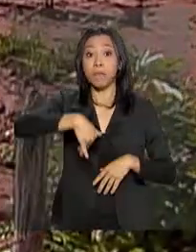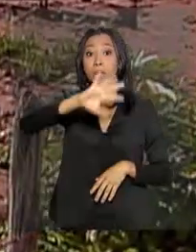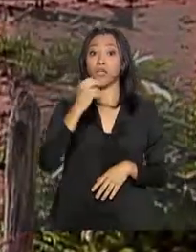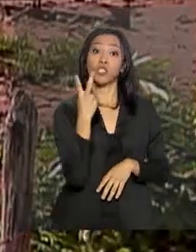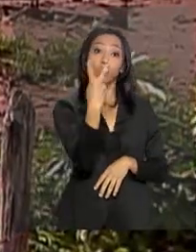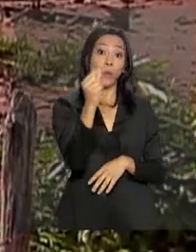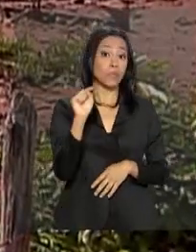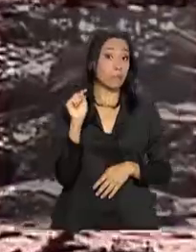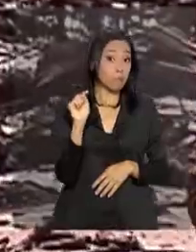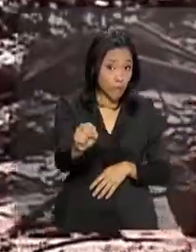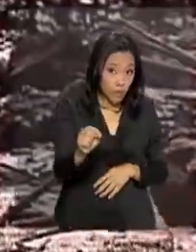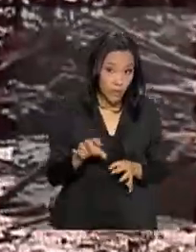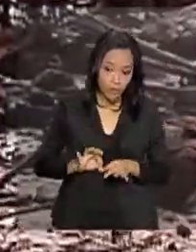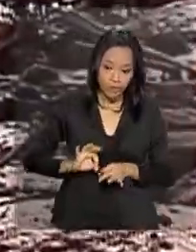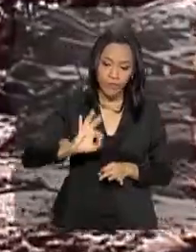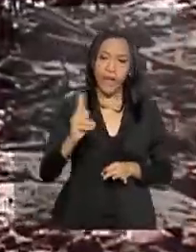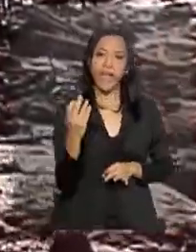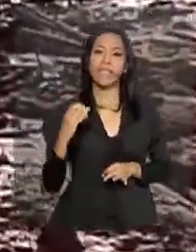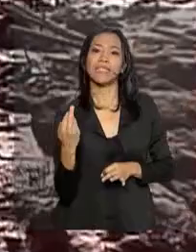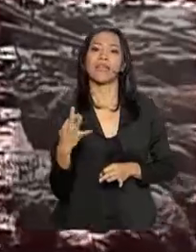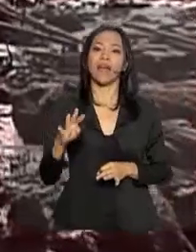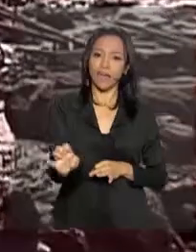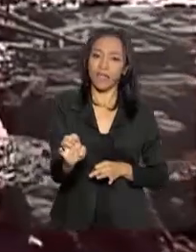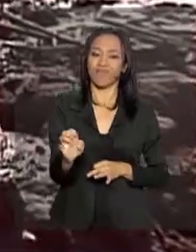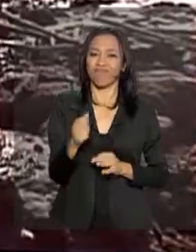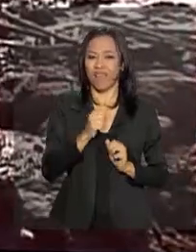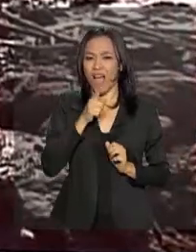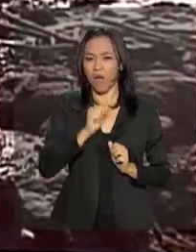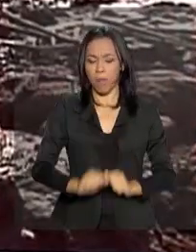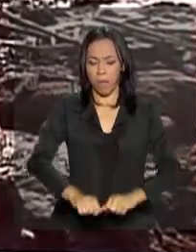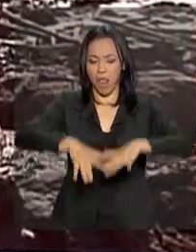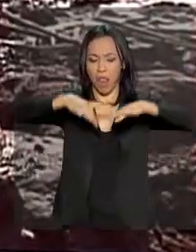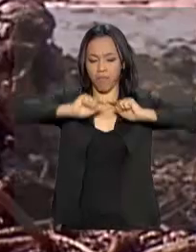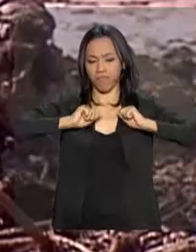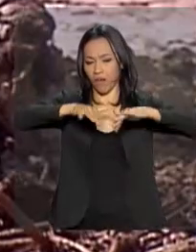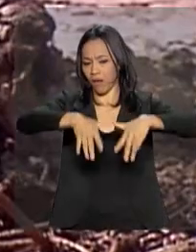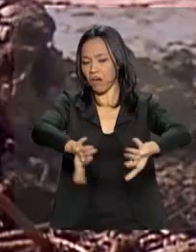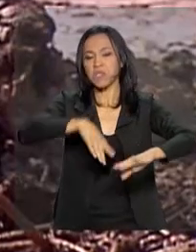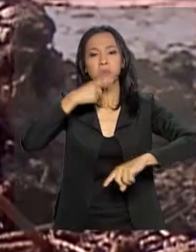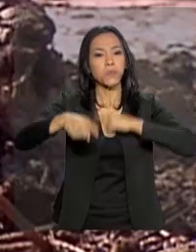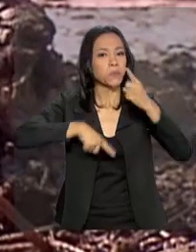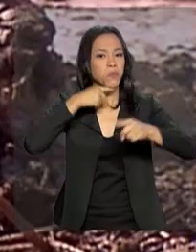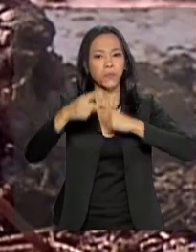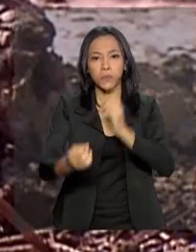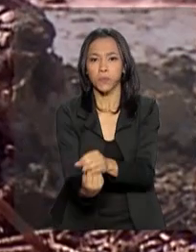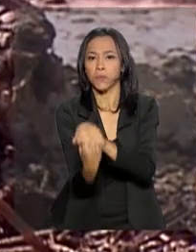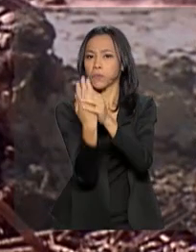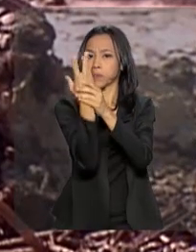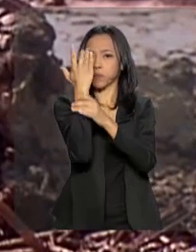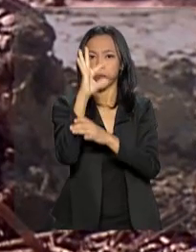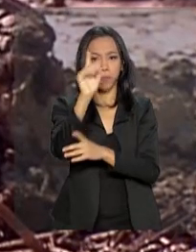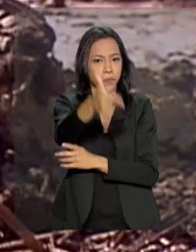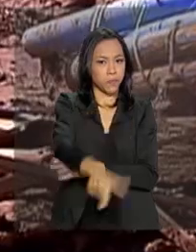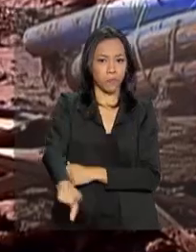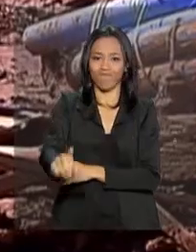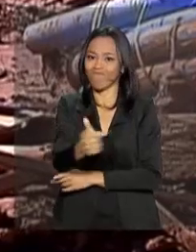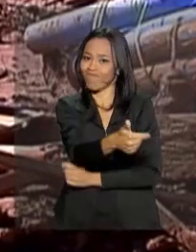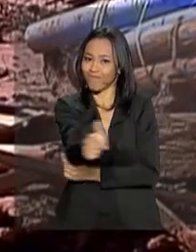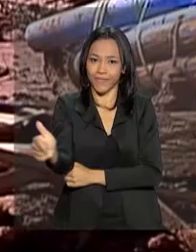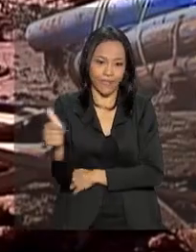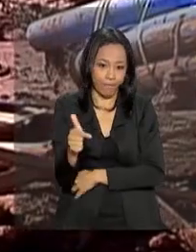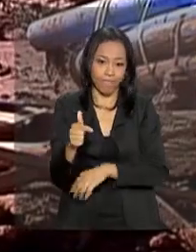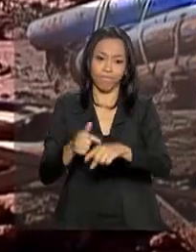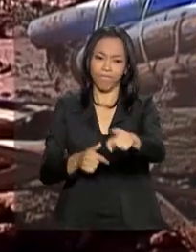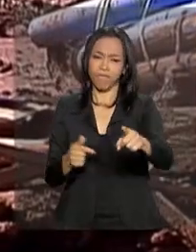de propriedades rurais ficaram inundados e impedidos de produzir. Foi um desastre sem precedentes